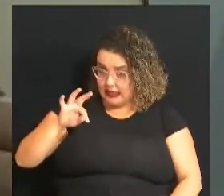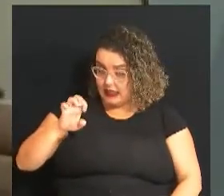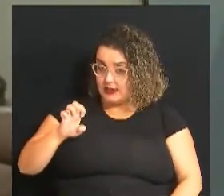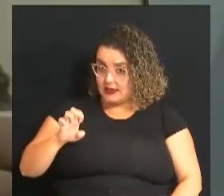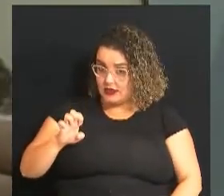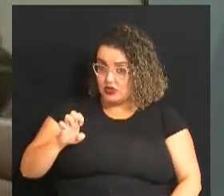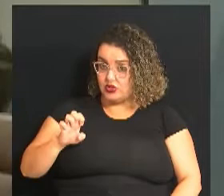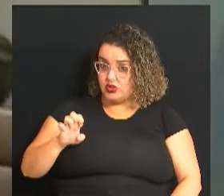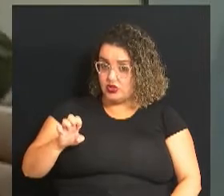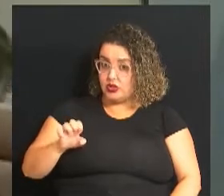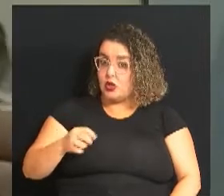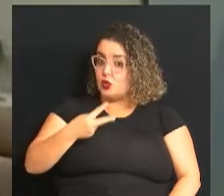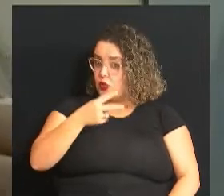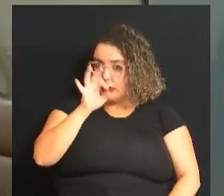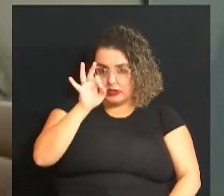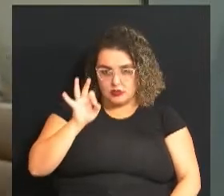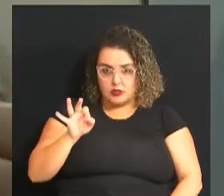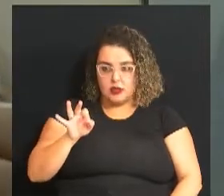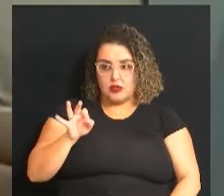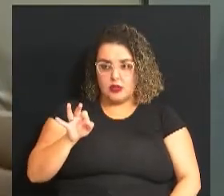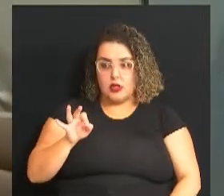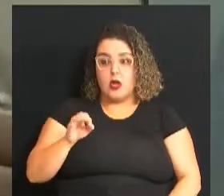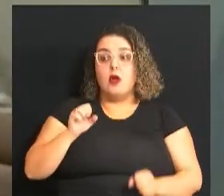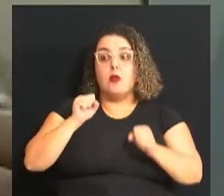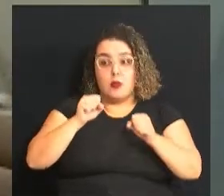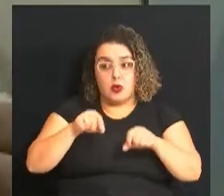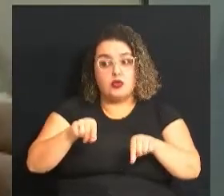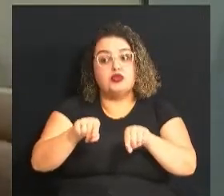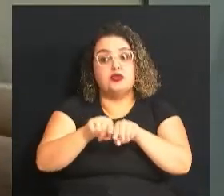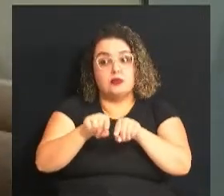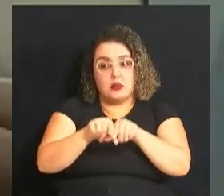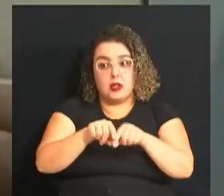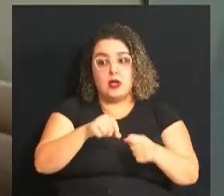fígado e pode precisar, inclusive, de um suporte